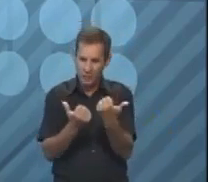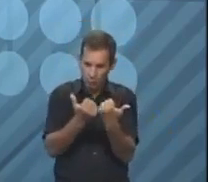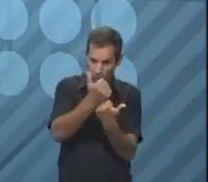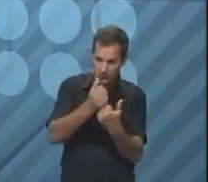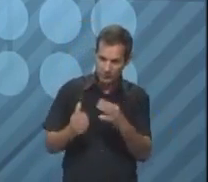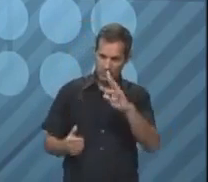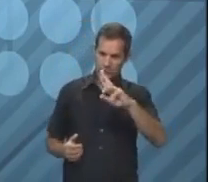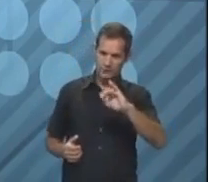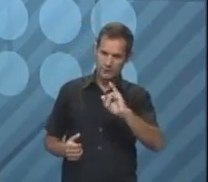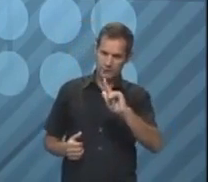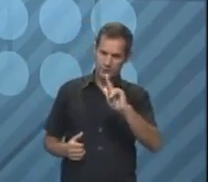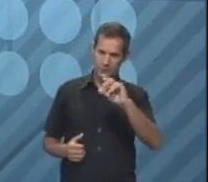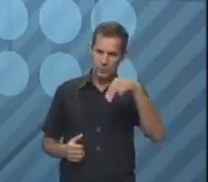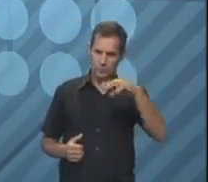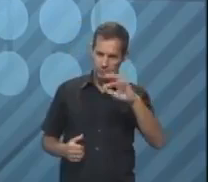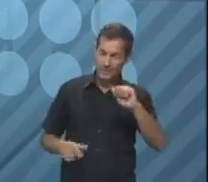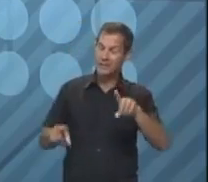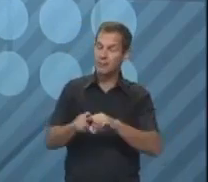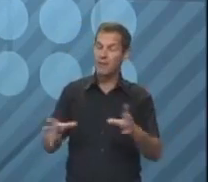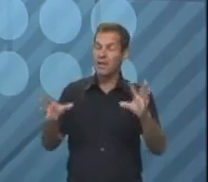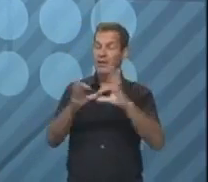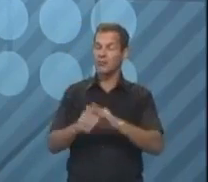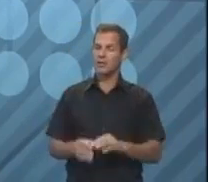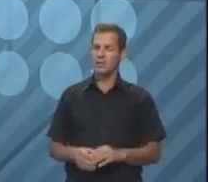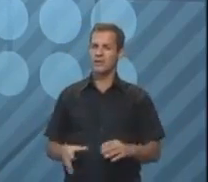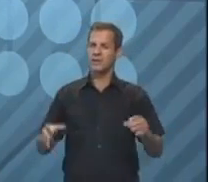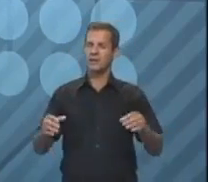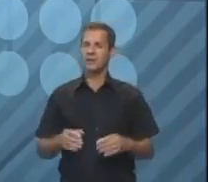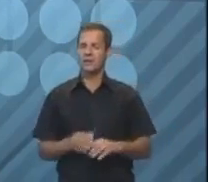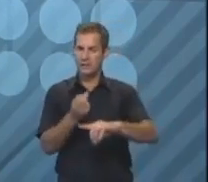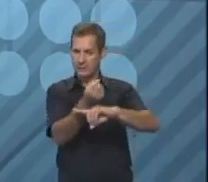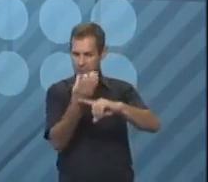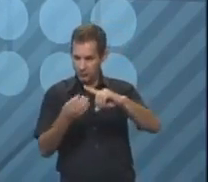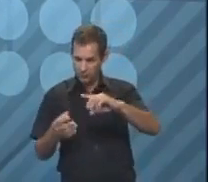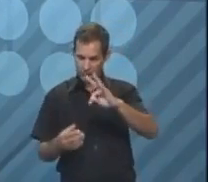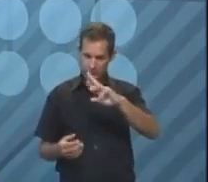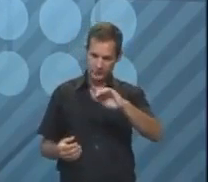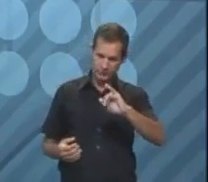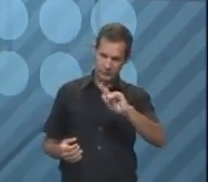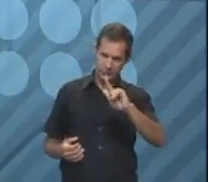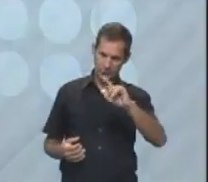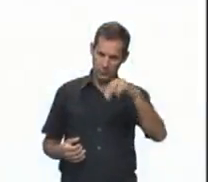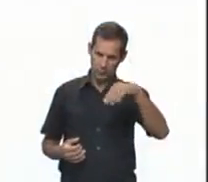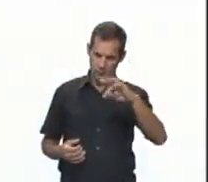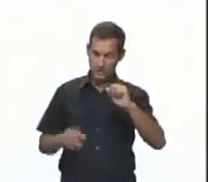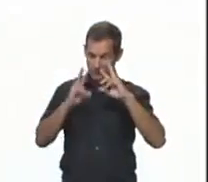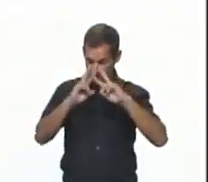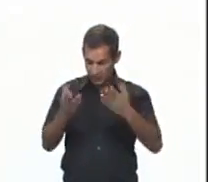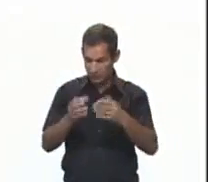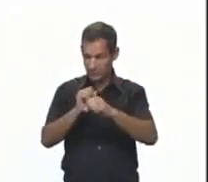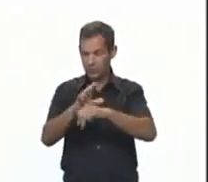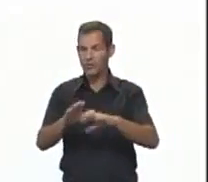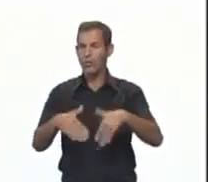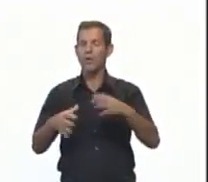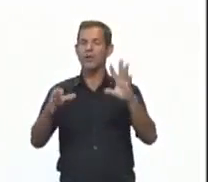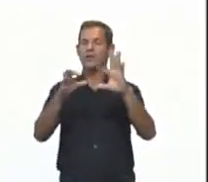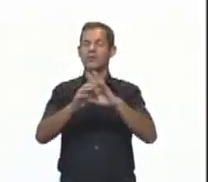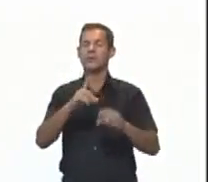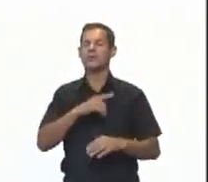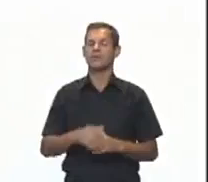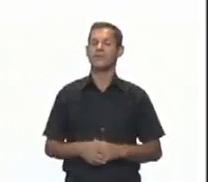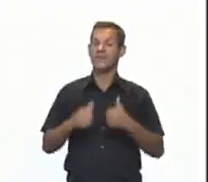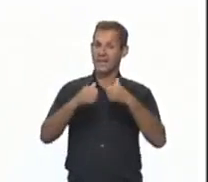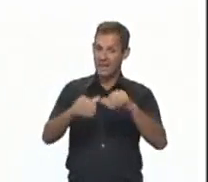substituição trigonométrica, vai envolver também as integrais de funções trigonométricas. Acompanhe no quadro quais são essas integrais.